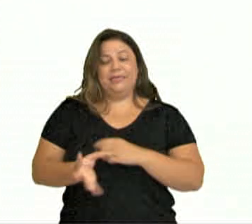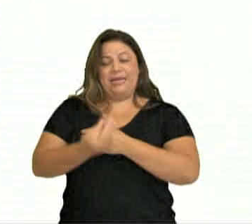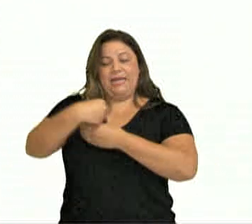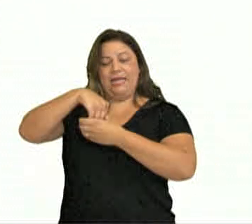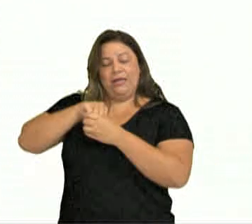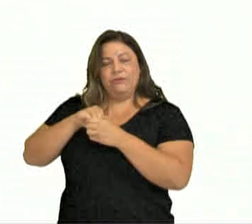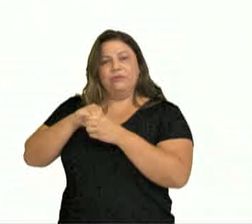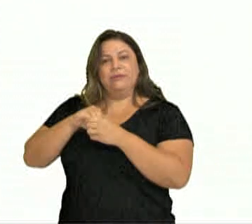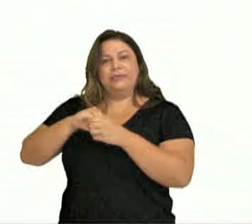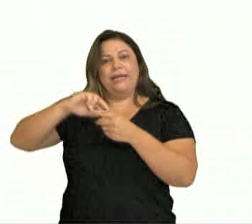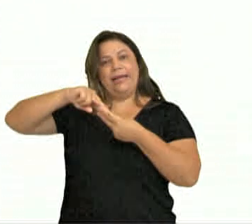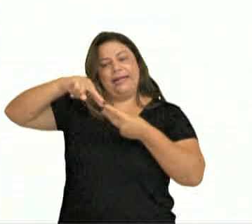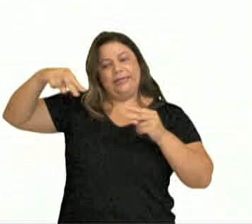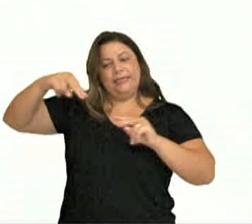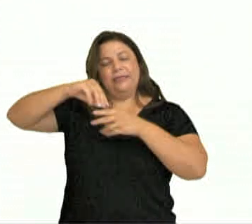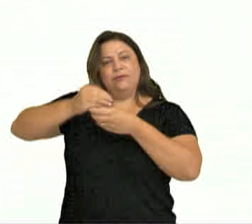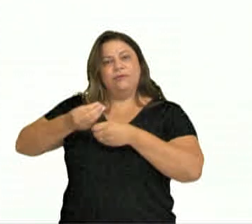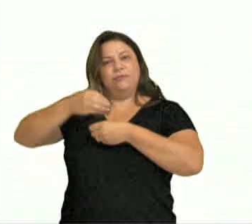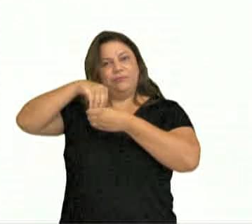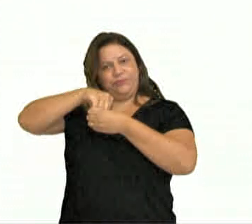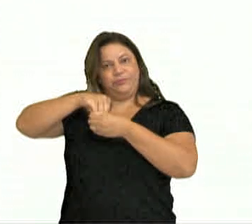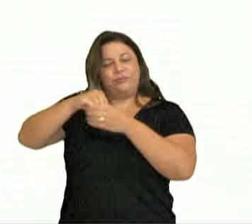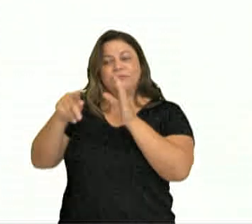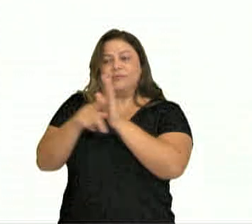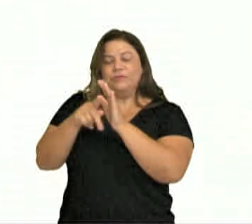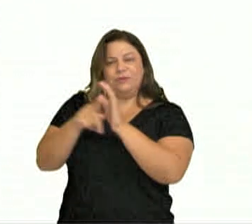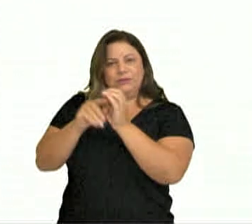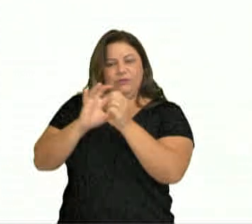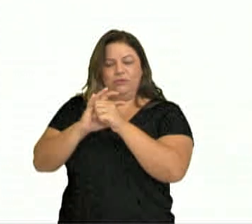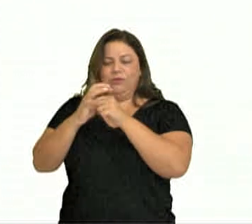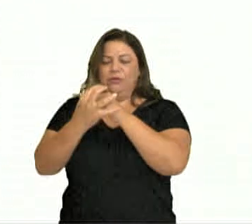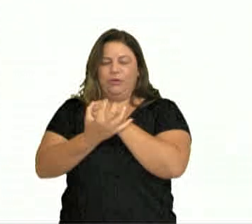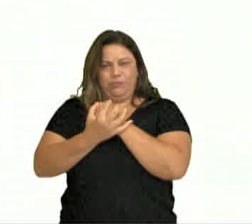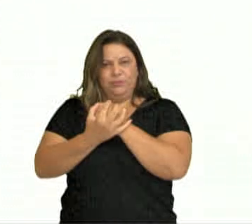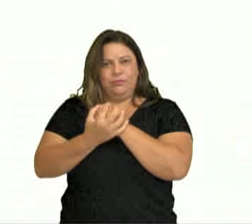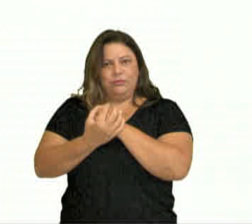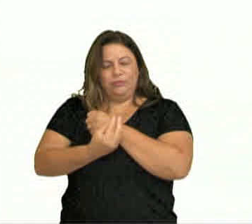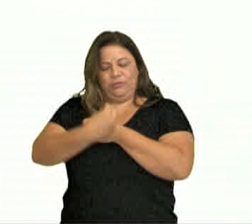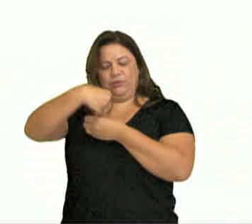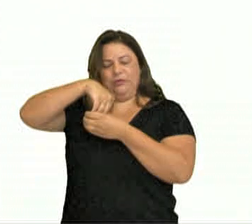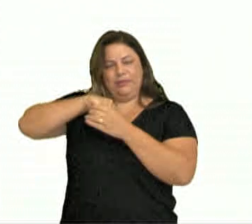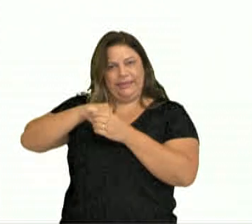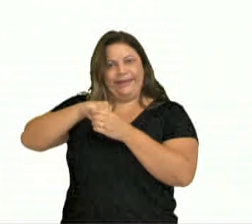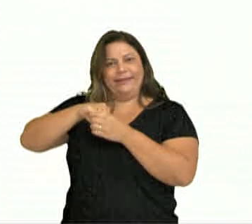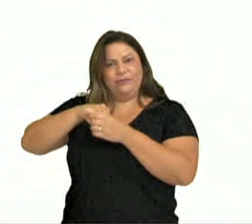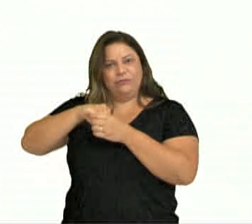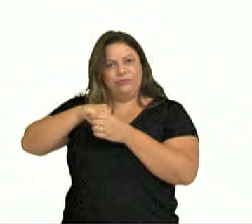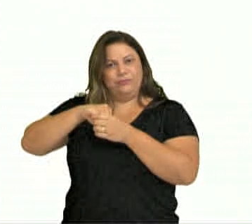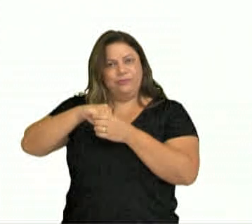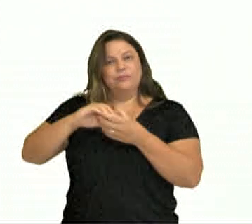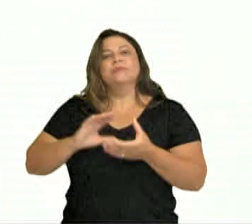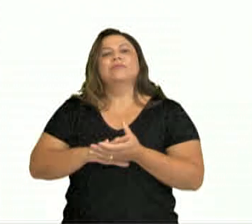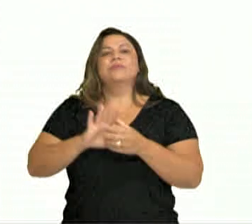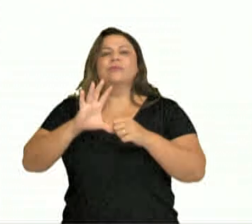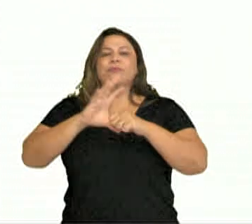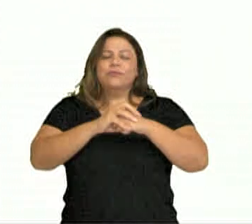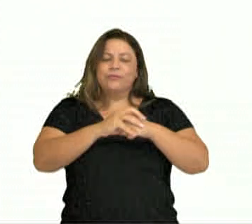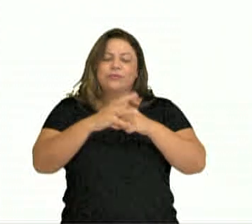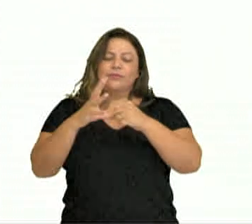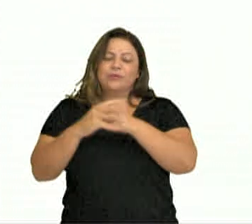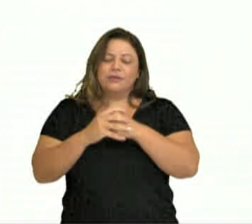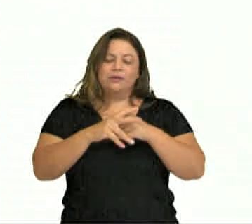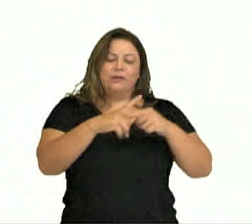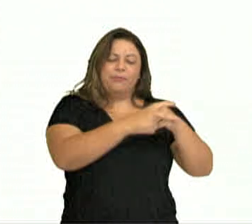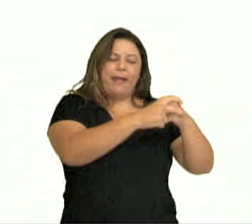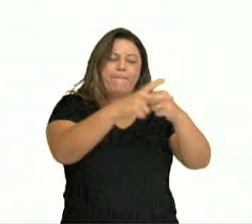gene que é do vírus do coronavírus, né? Colocado lá dentro desse vetor viral. Então, quando aplica a